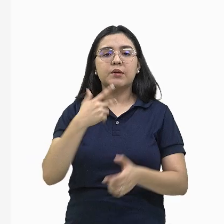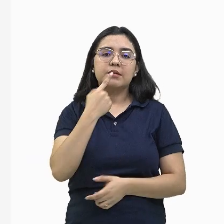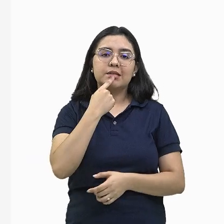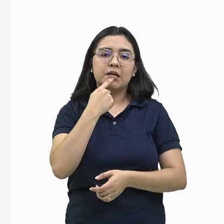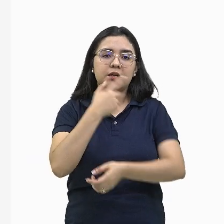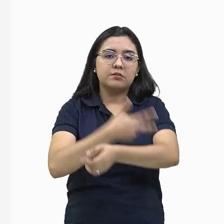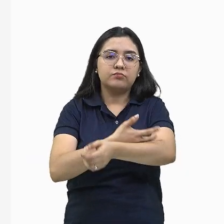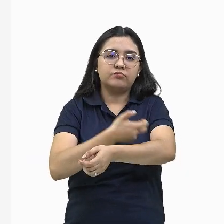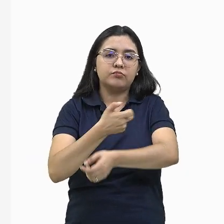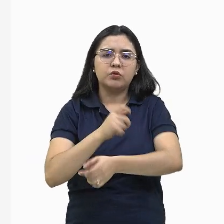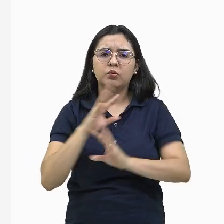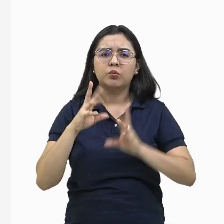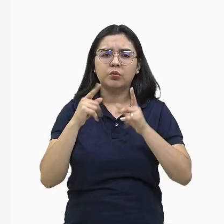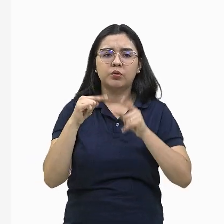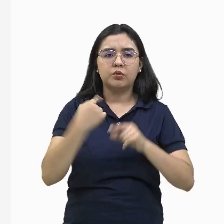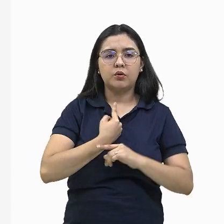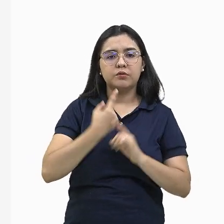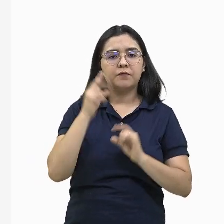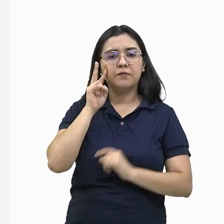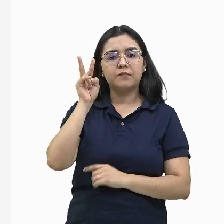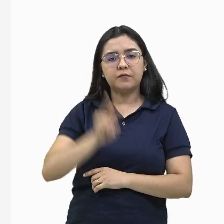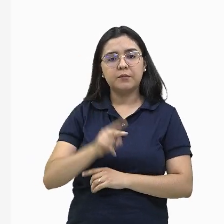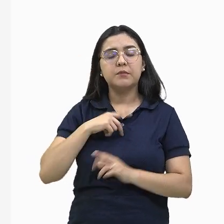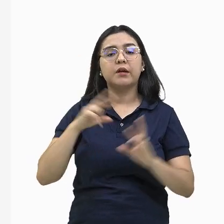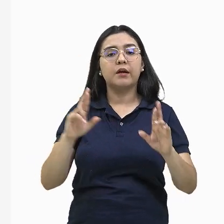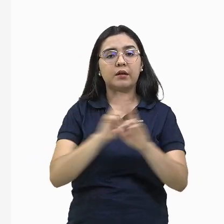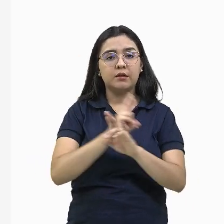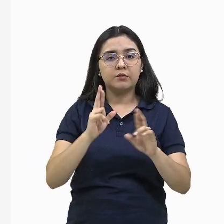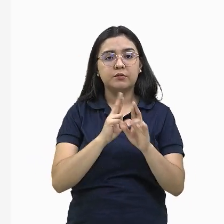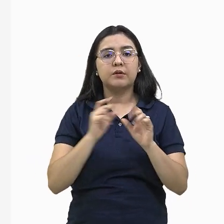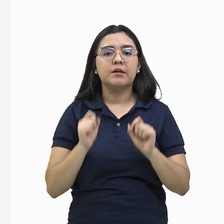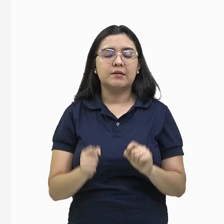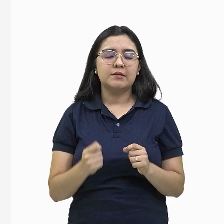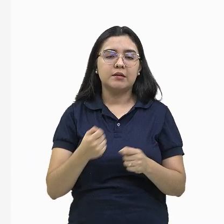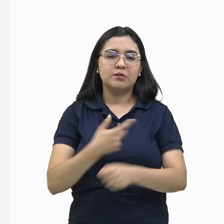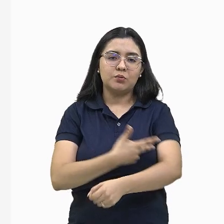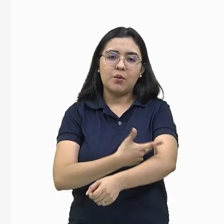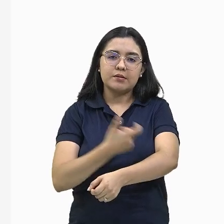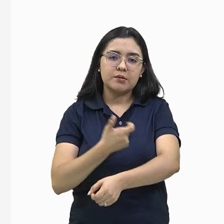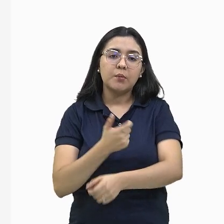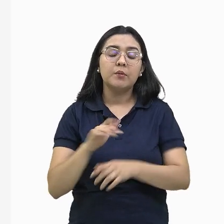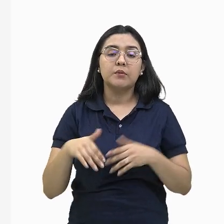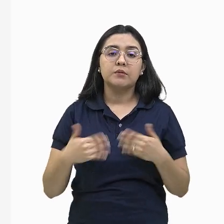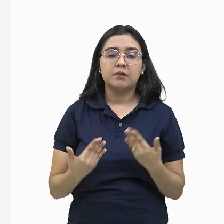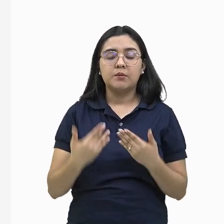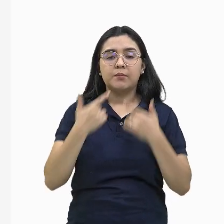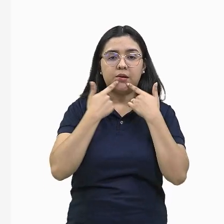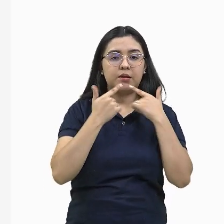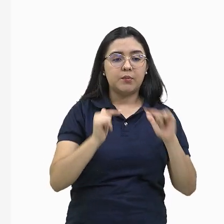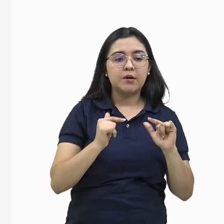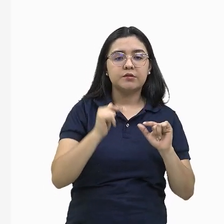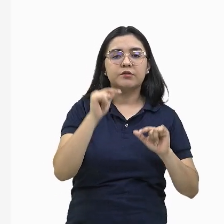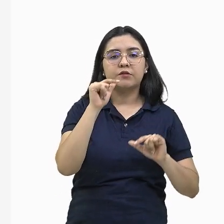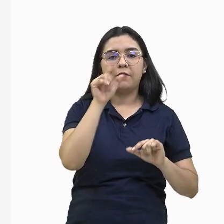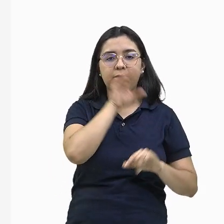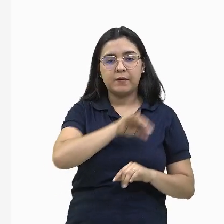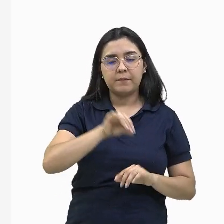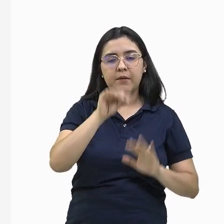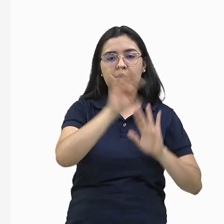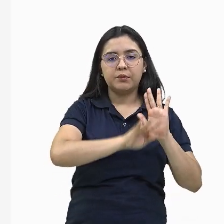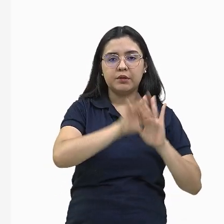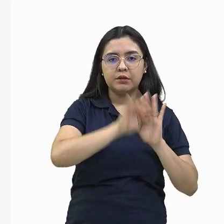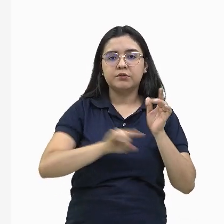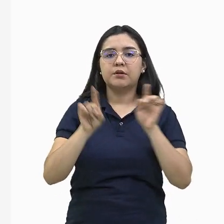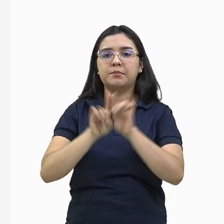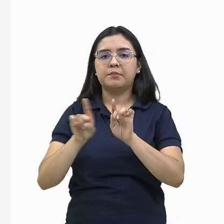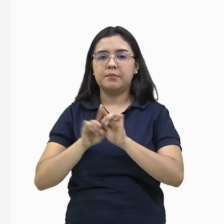que nós observamos aqui está relacionado a essa doação, ok? Tanto linguagem verbal quanto linguagem não